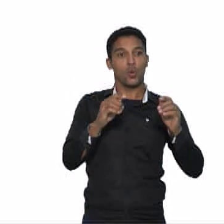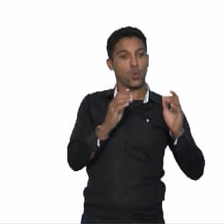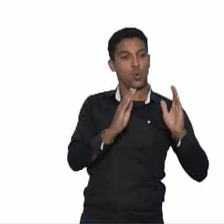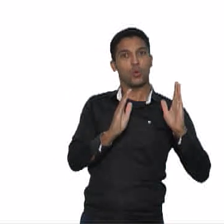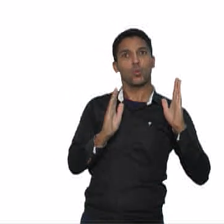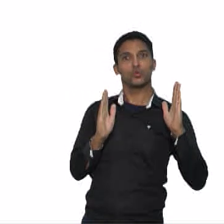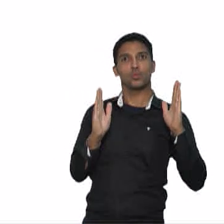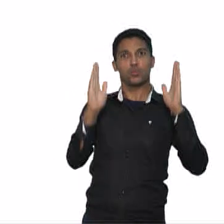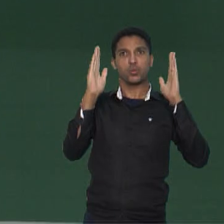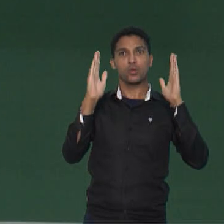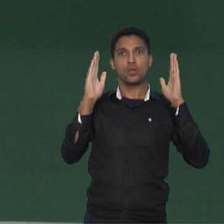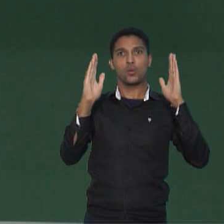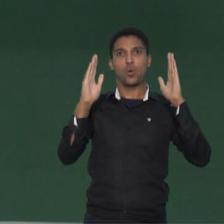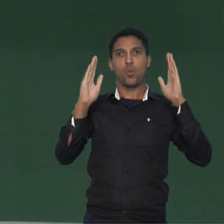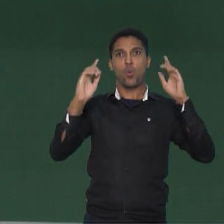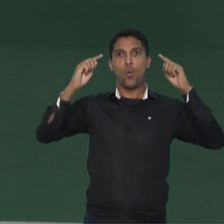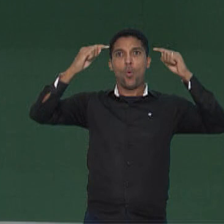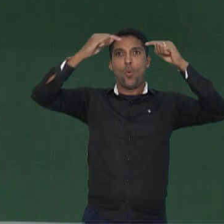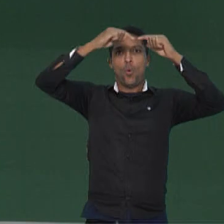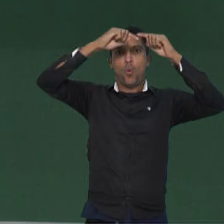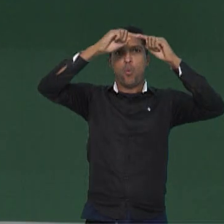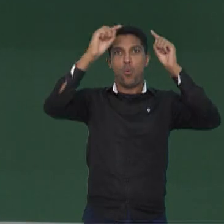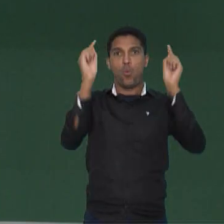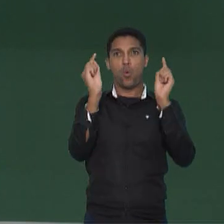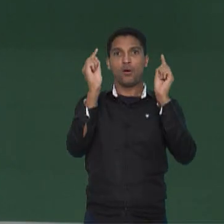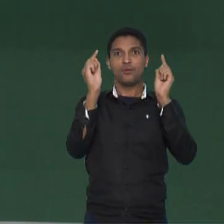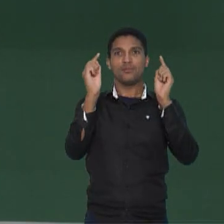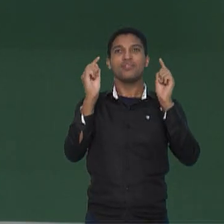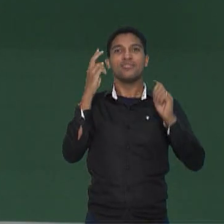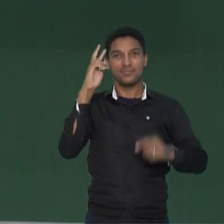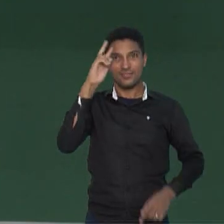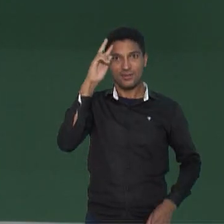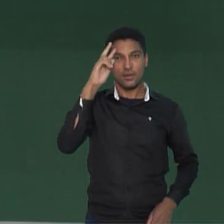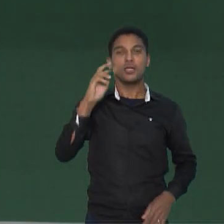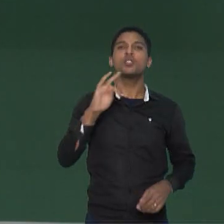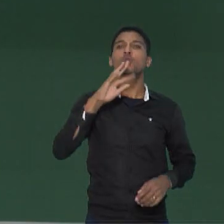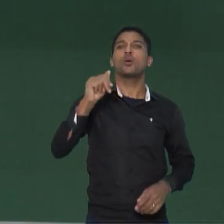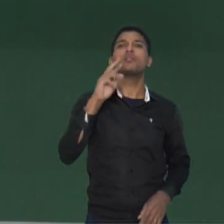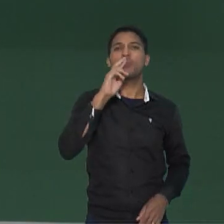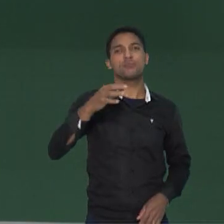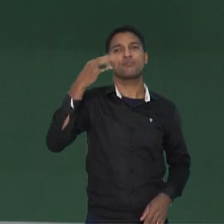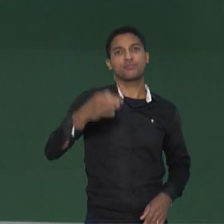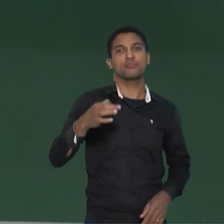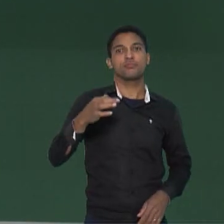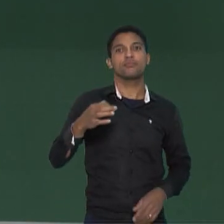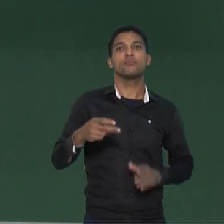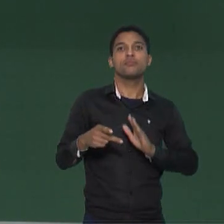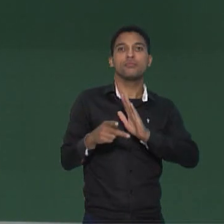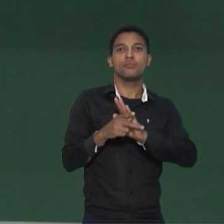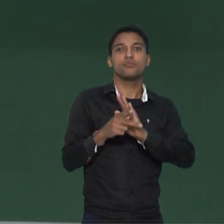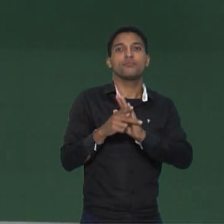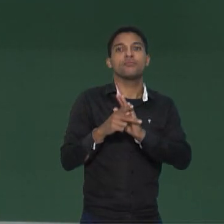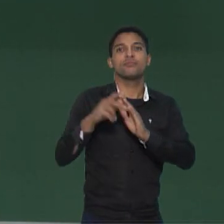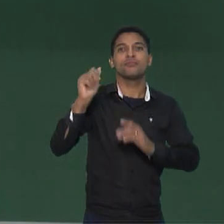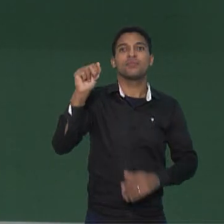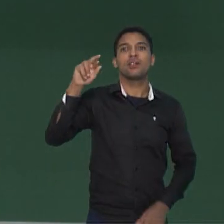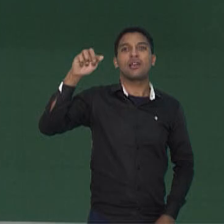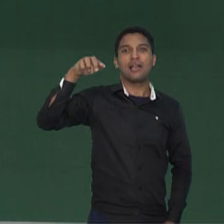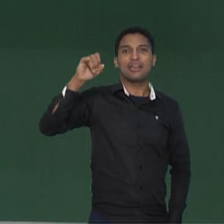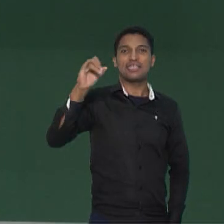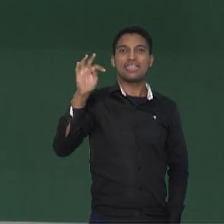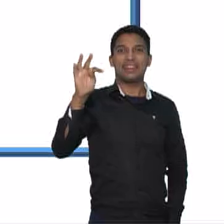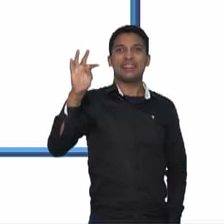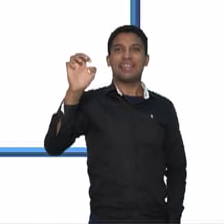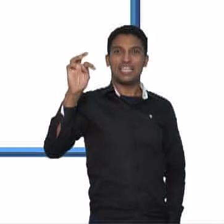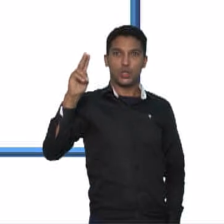de baixo custo. Então, todas as respostas estão corretas. Vamos prosseguir? Uma curiosidade sobre o